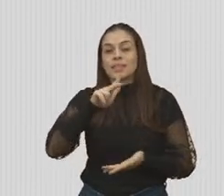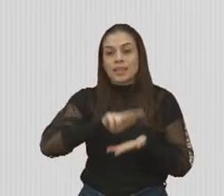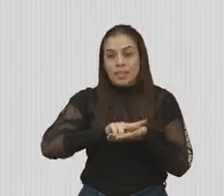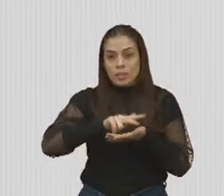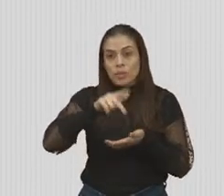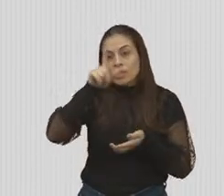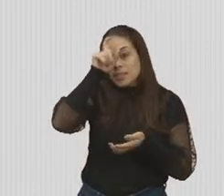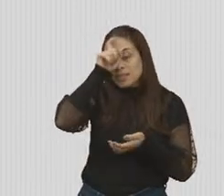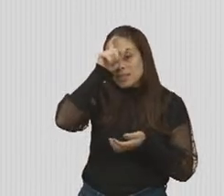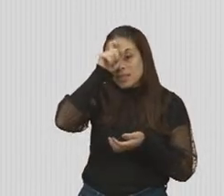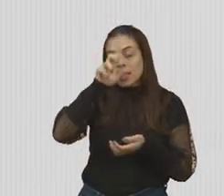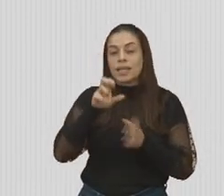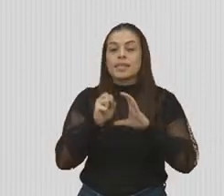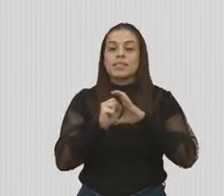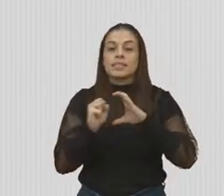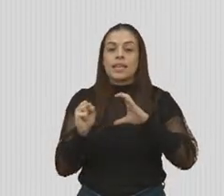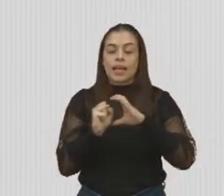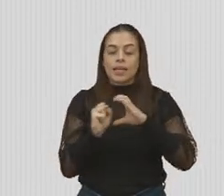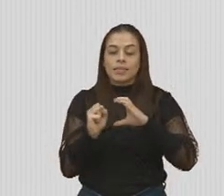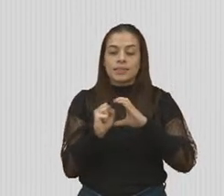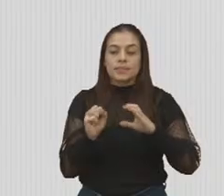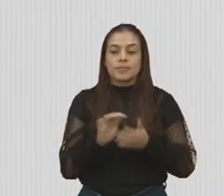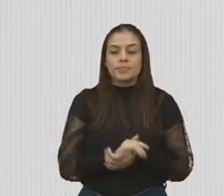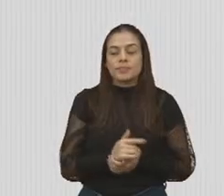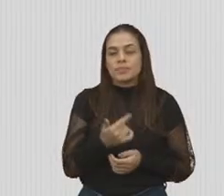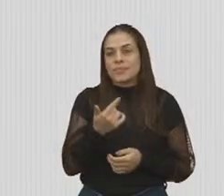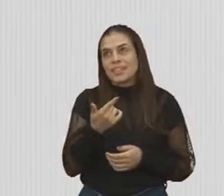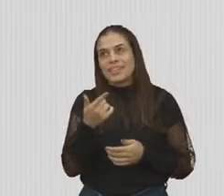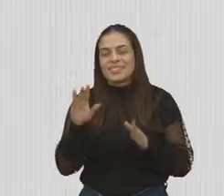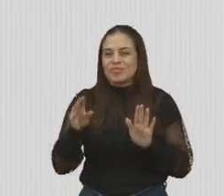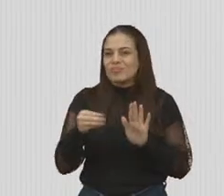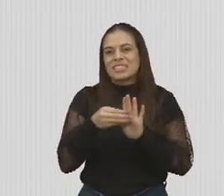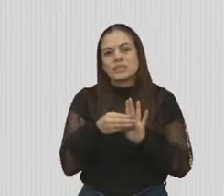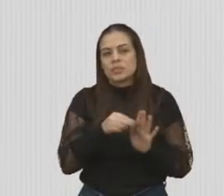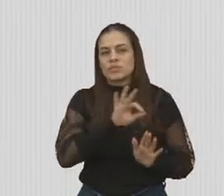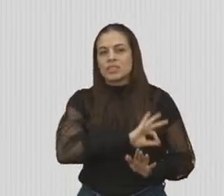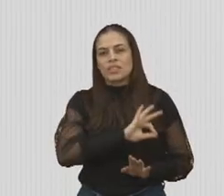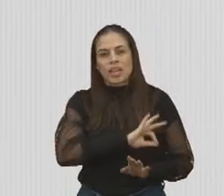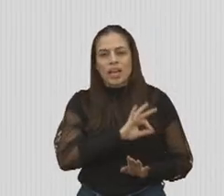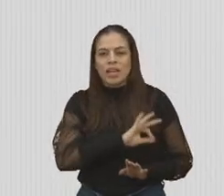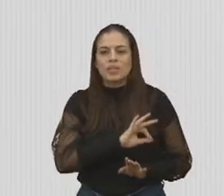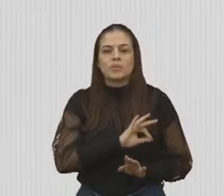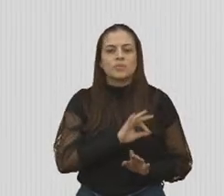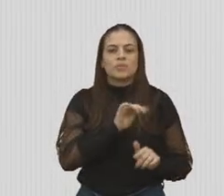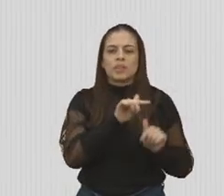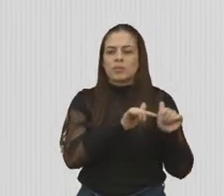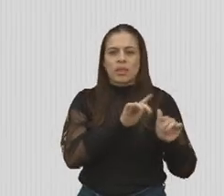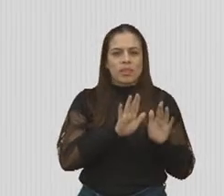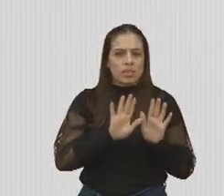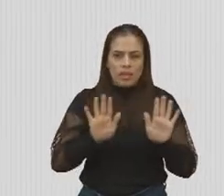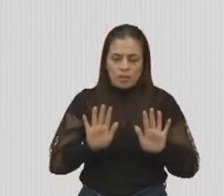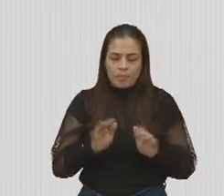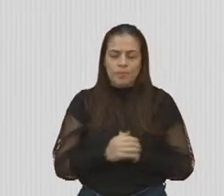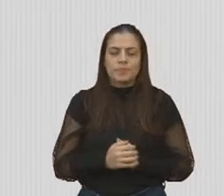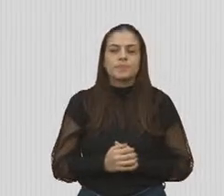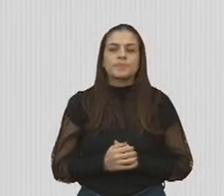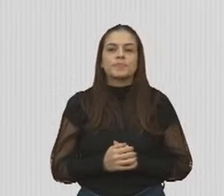só estão os principais projetos, não tem folha salarial, encargos trabalhistas. Pode passar, por gentileza.